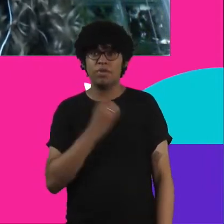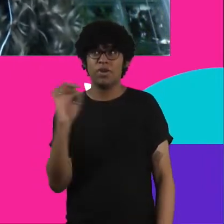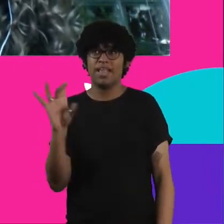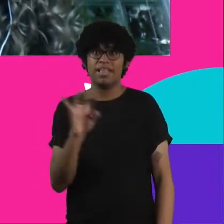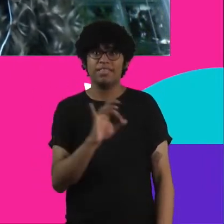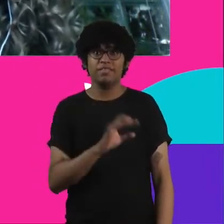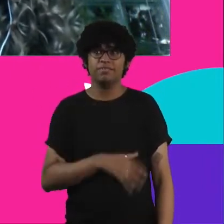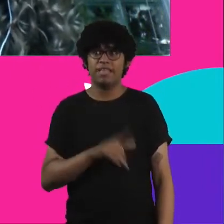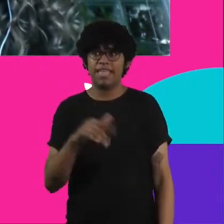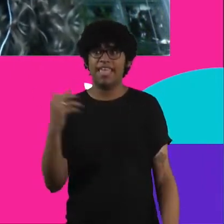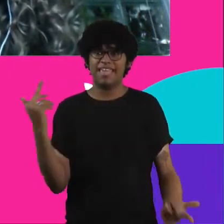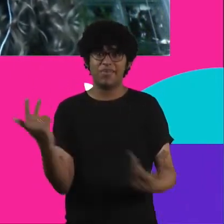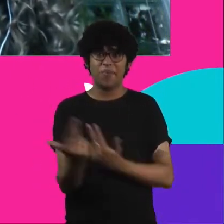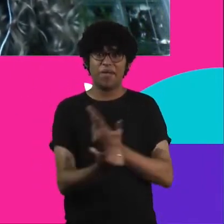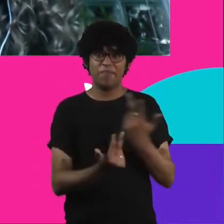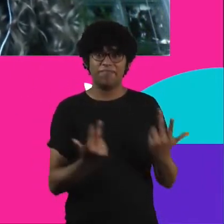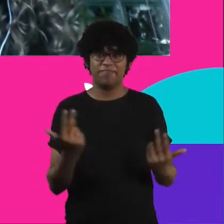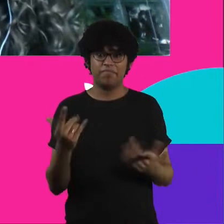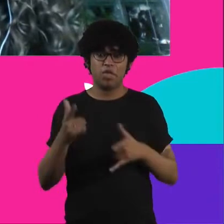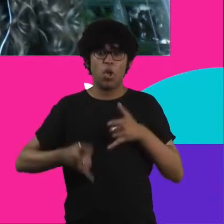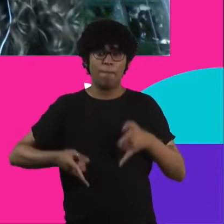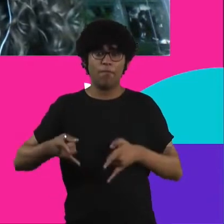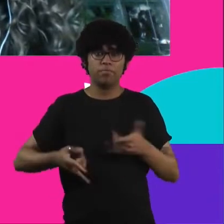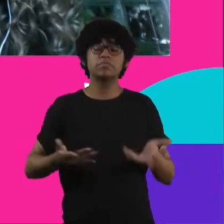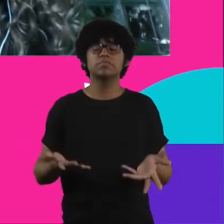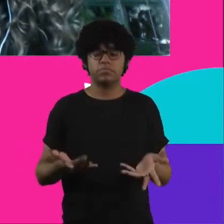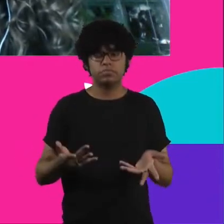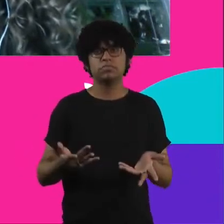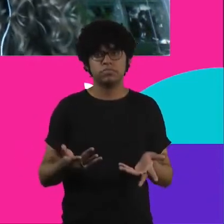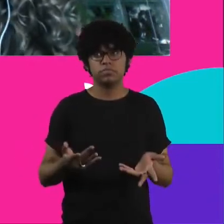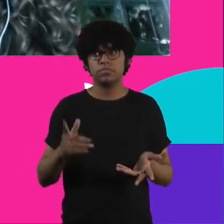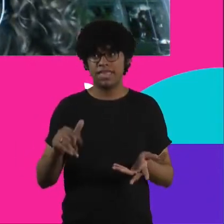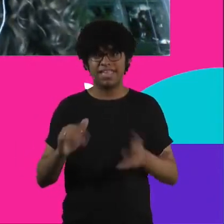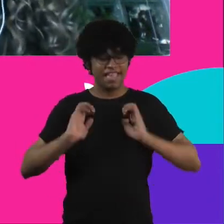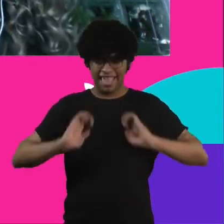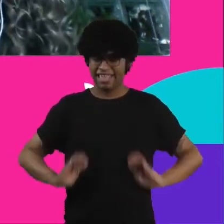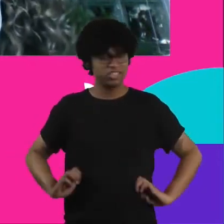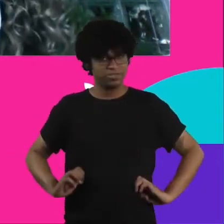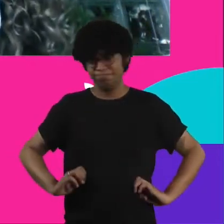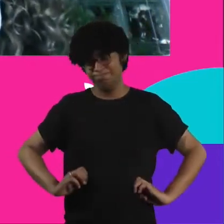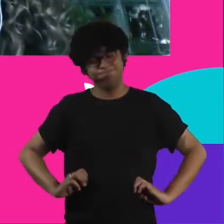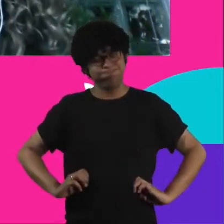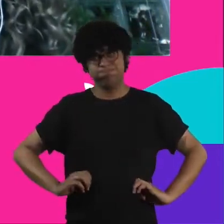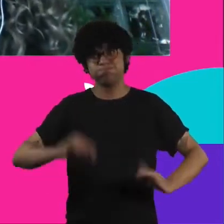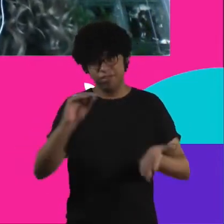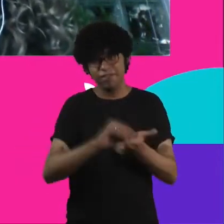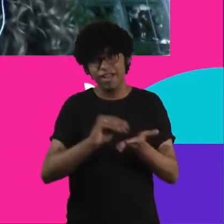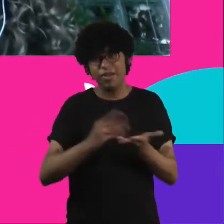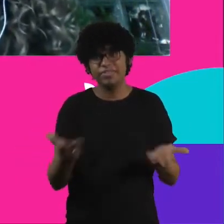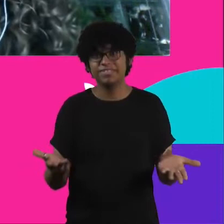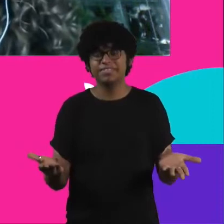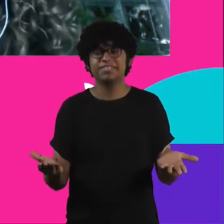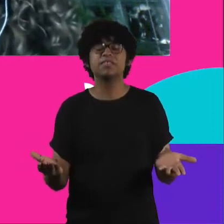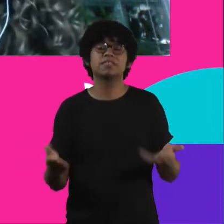todos iguais. Inclusive, isto é uma forma de não ética de lidar com as nossas individualidades. Então,